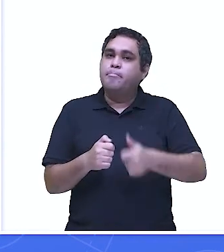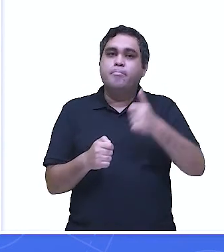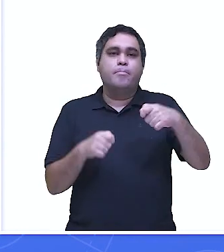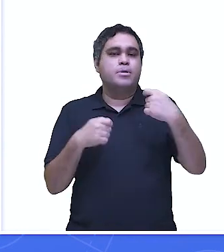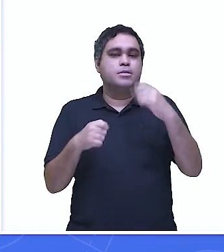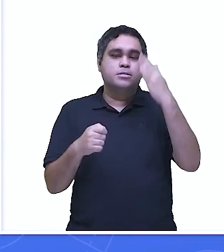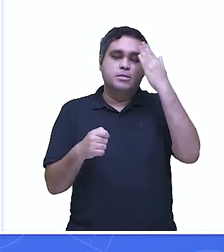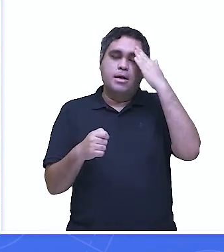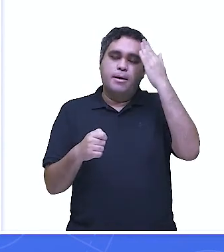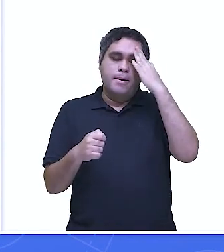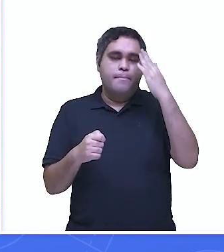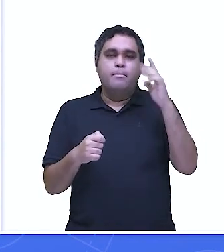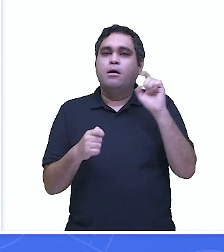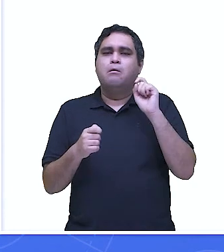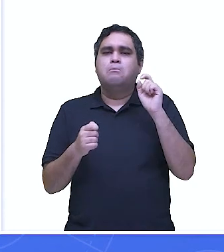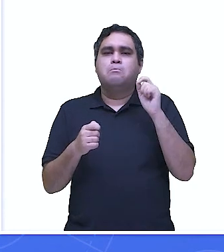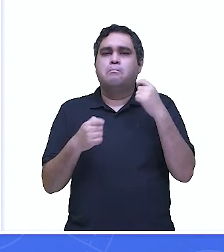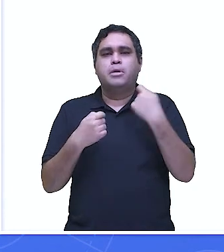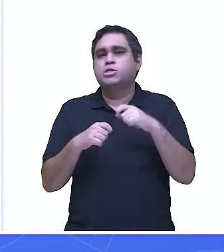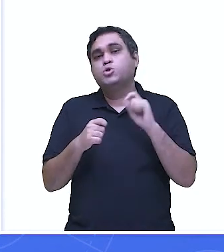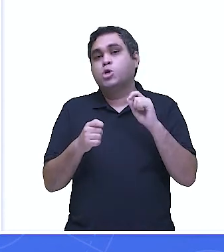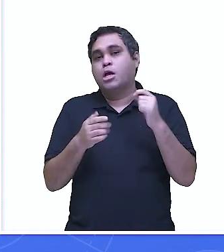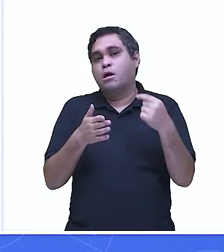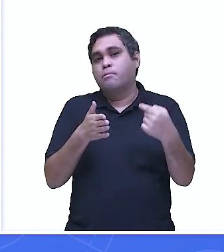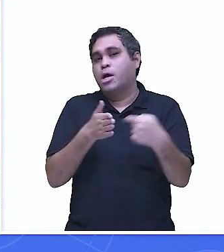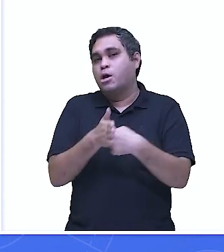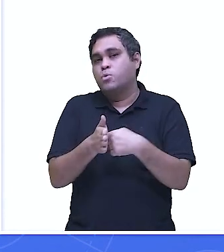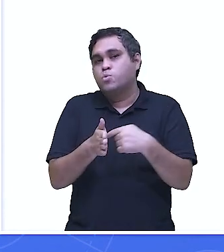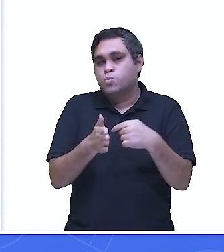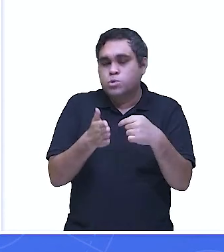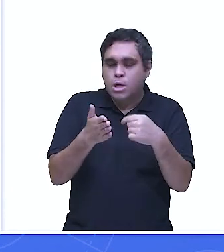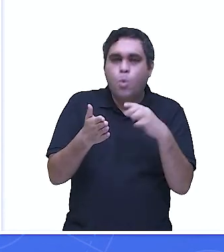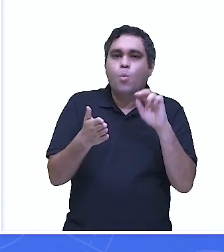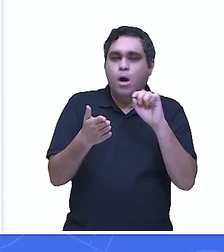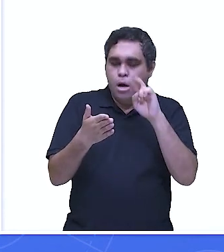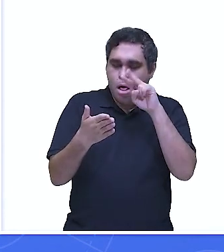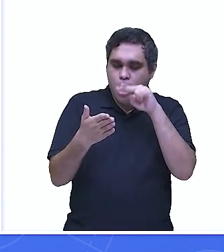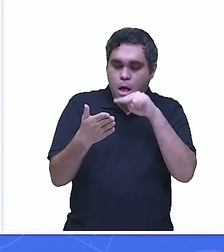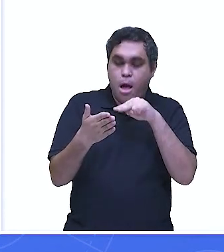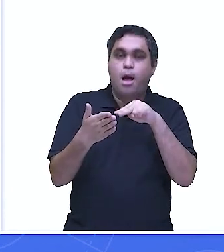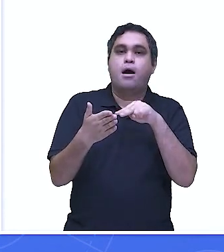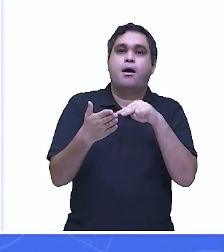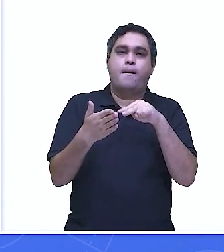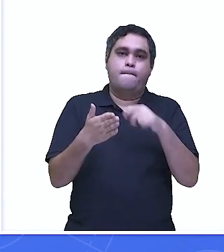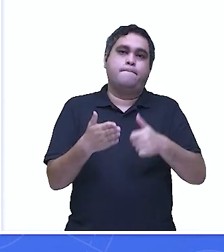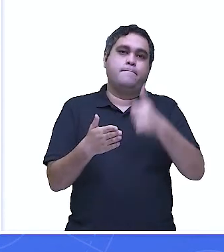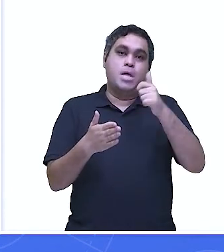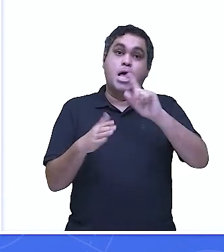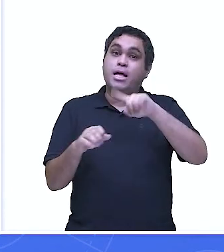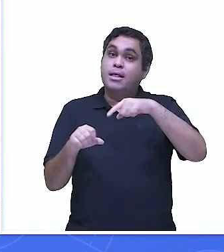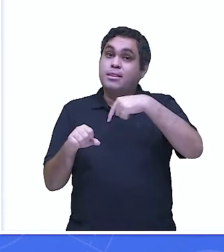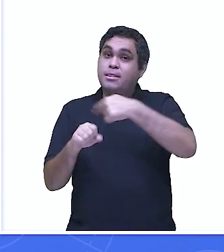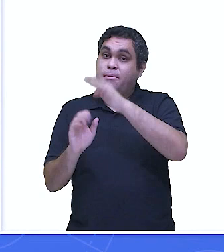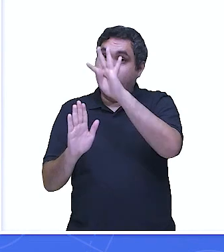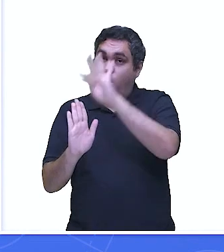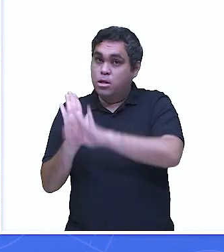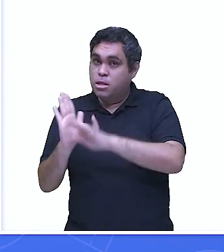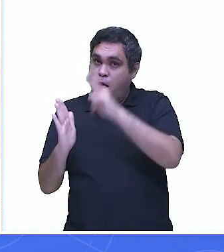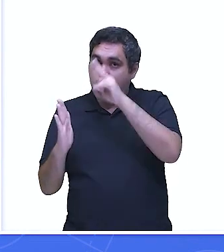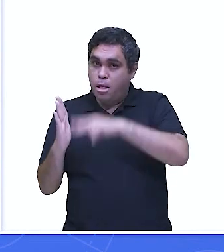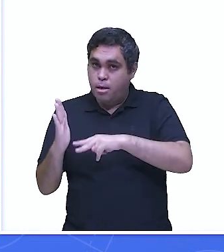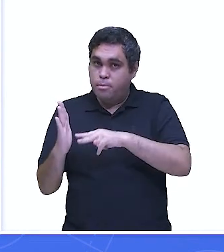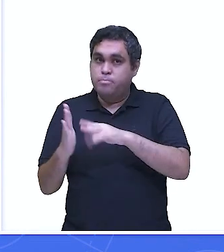para a pergunta. O que eu tenho que fazer aqui? Tá? Então, utilizando as marcas tipográficas e